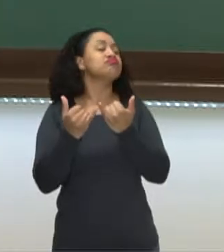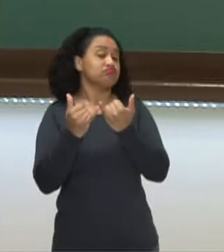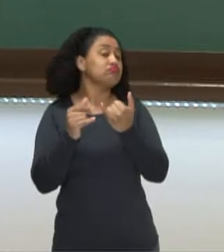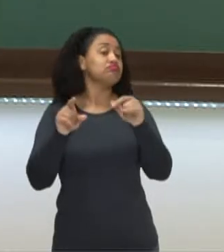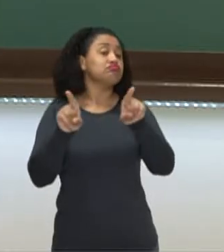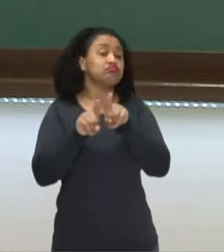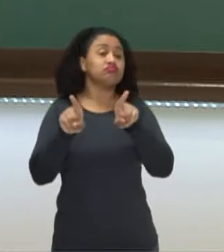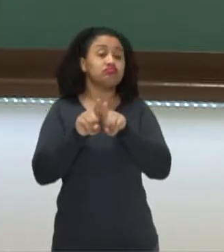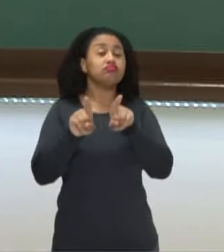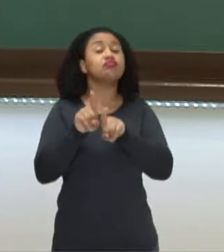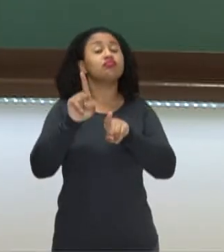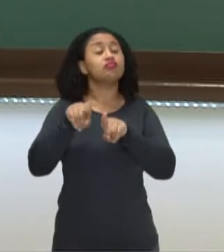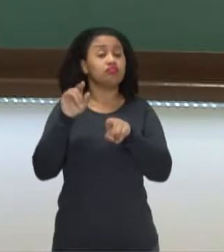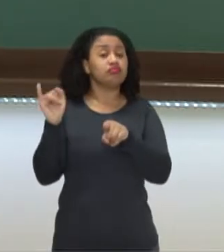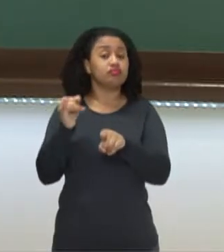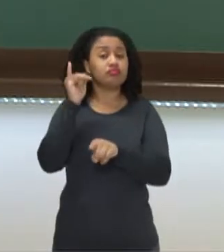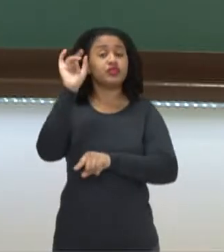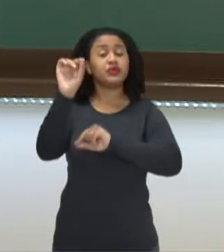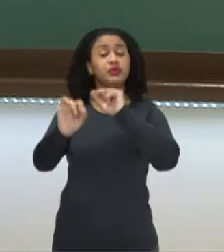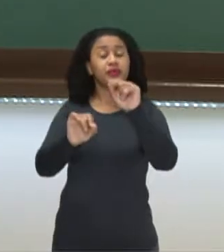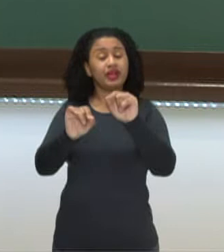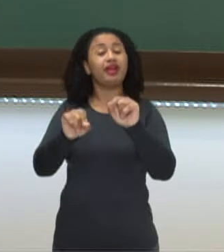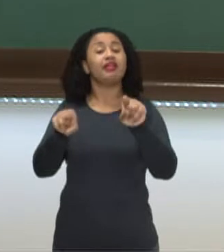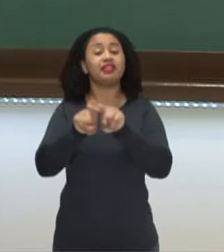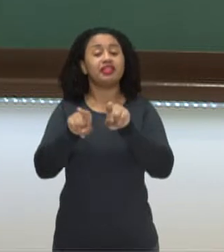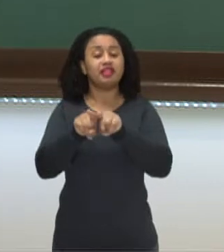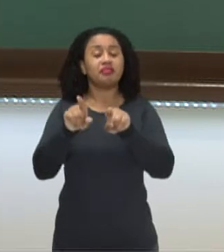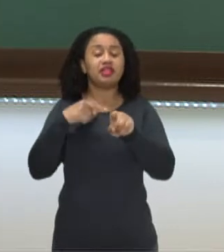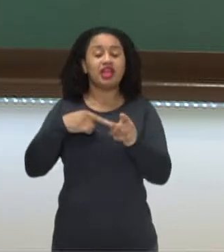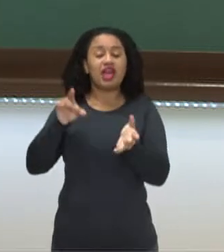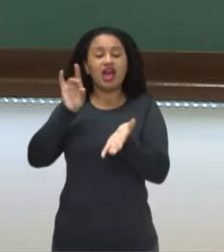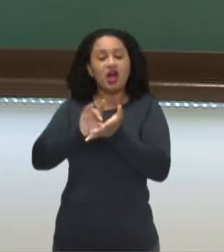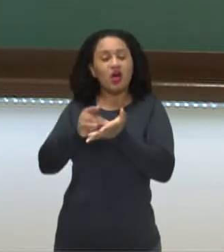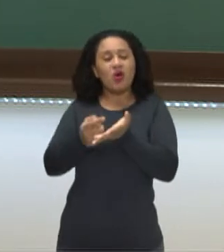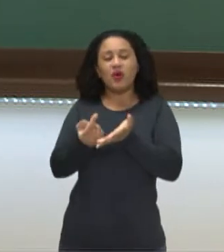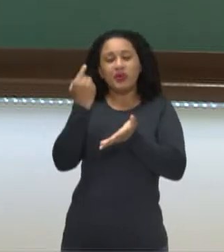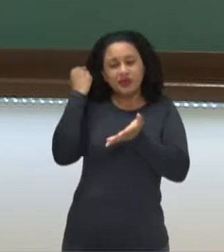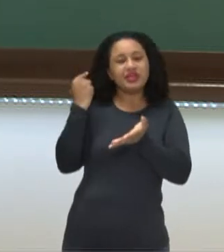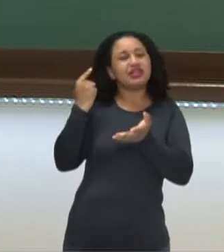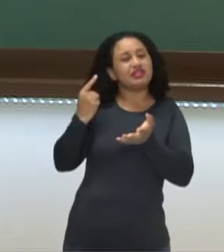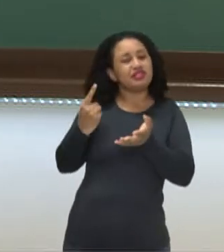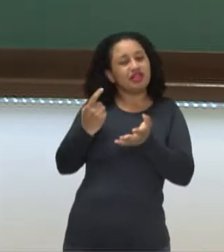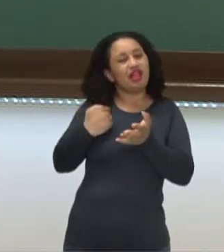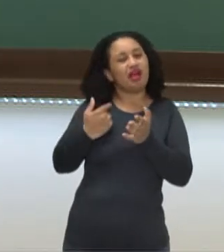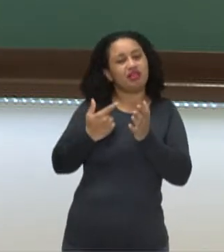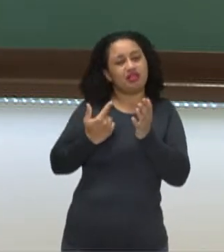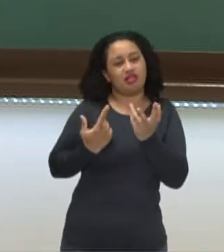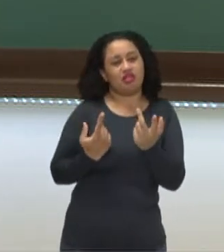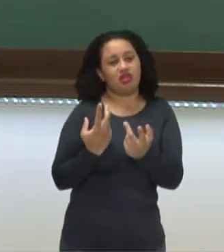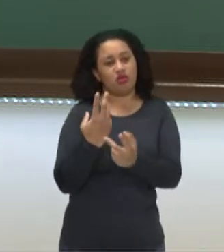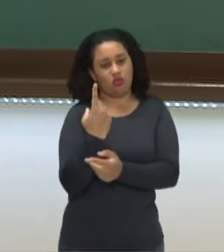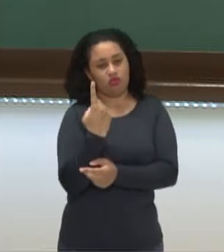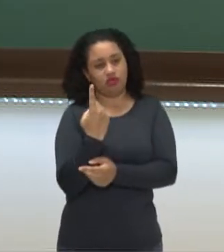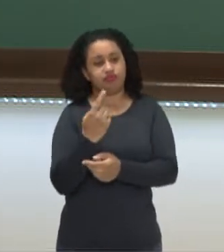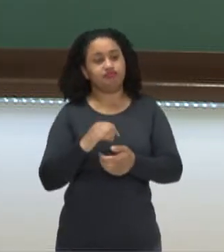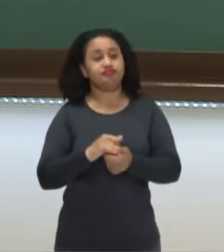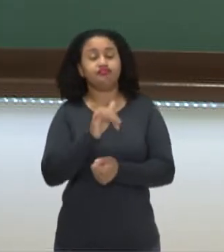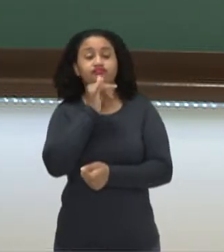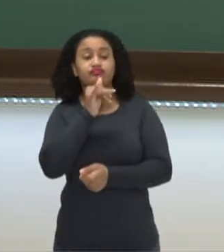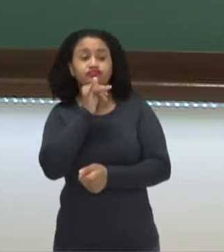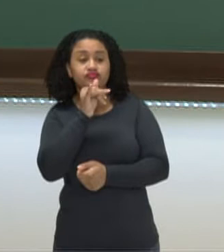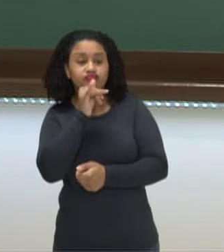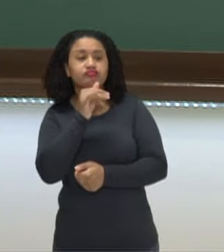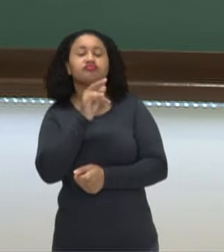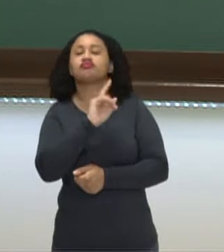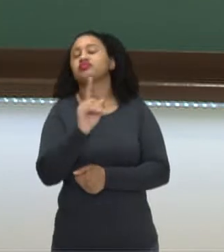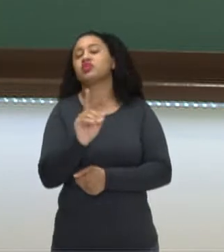e também, vale lembrar, né, com a mesma origem embrionária, tá? E quanto aos exemplos? Além